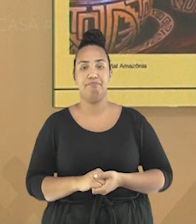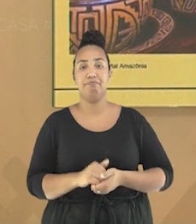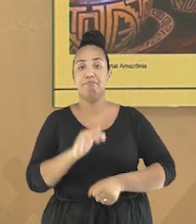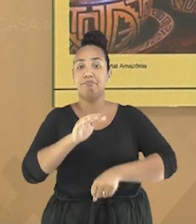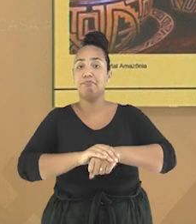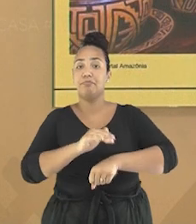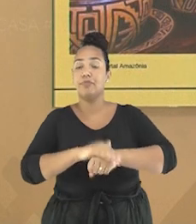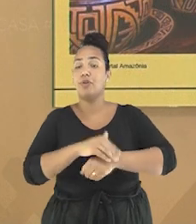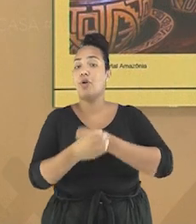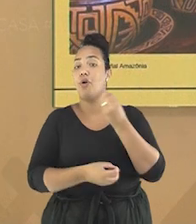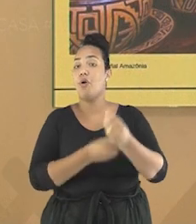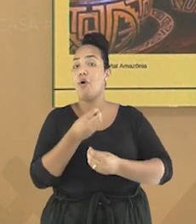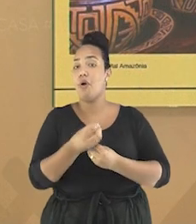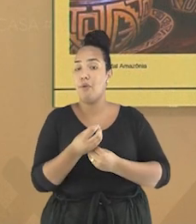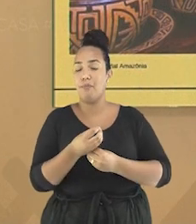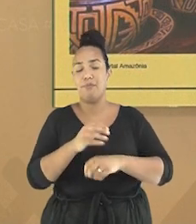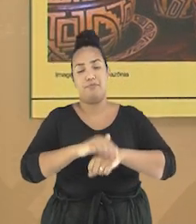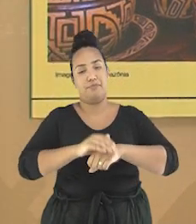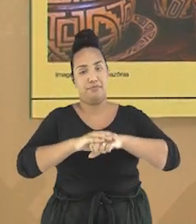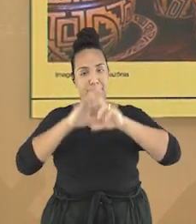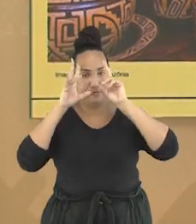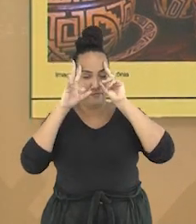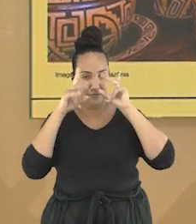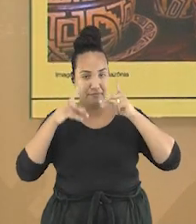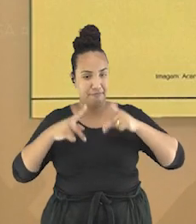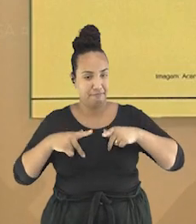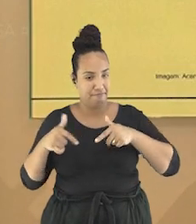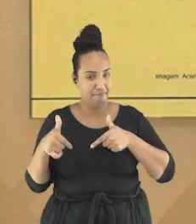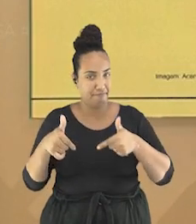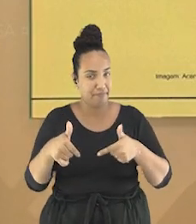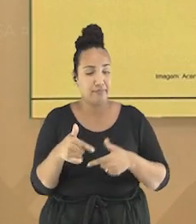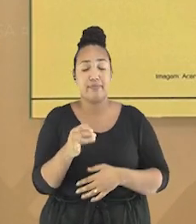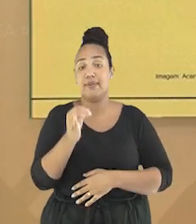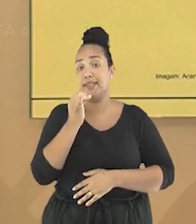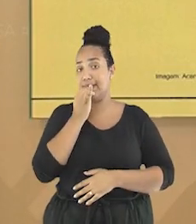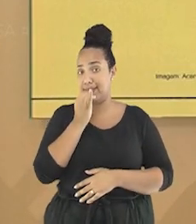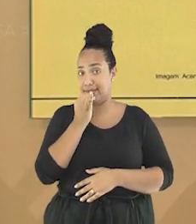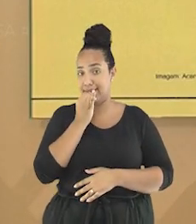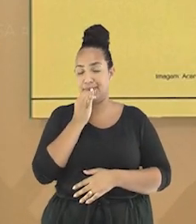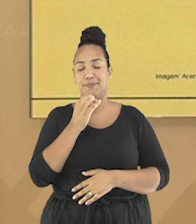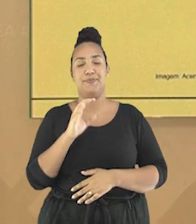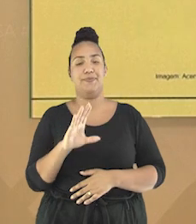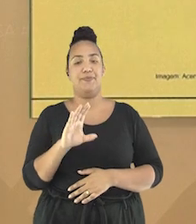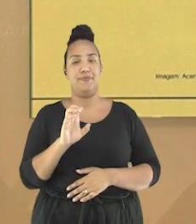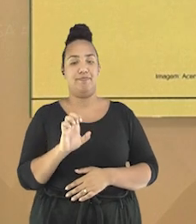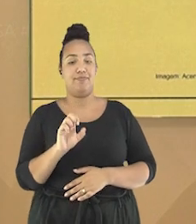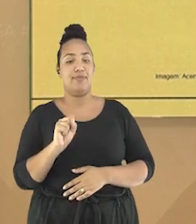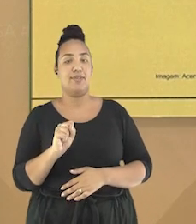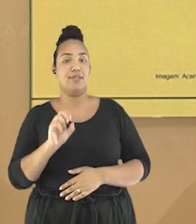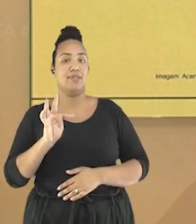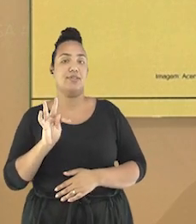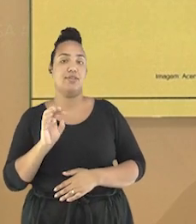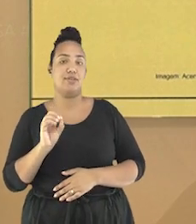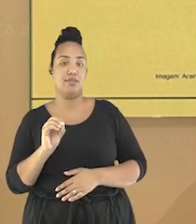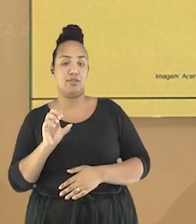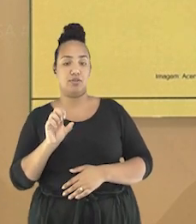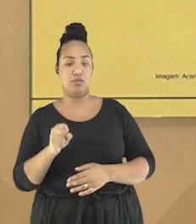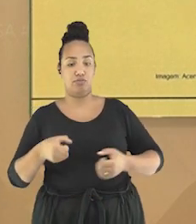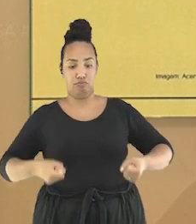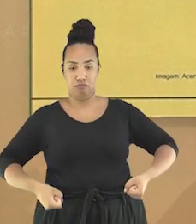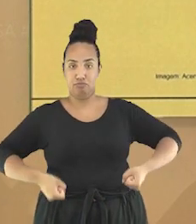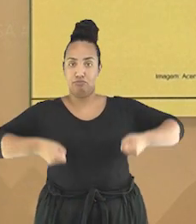de maneira totalmente manual. Por exemplo, os cestos, que são objetos muito utilizados